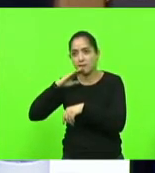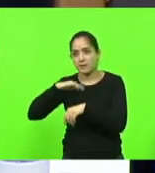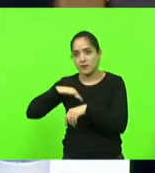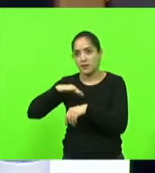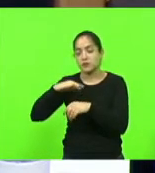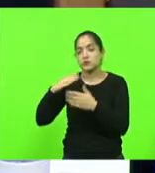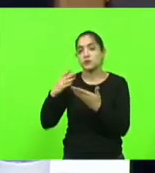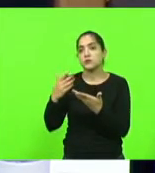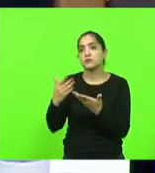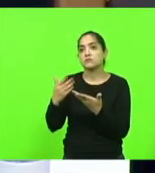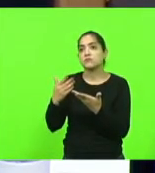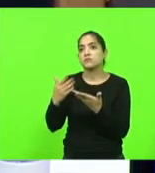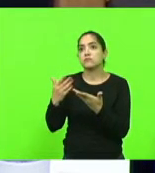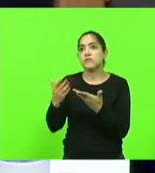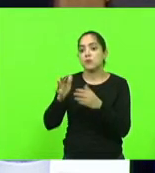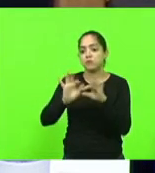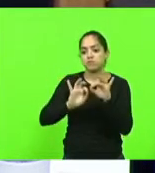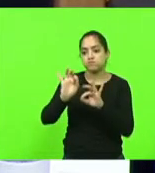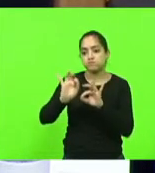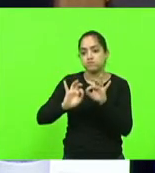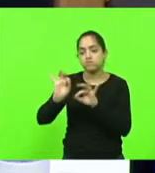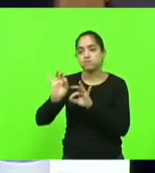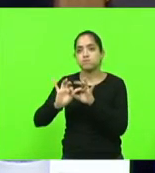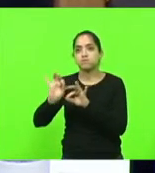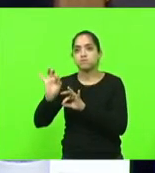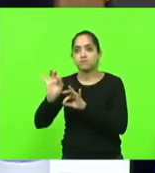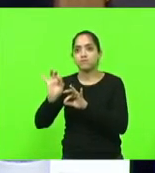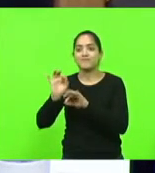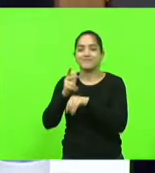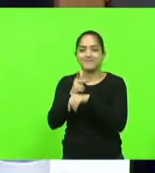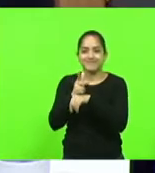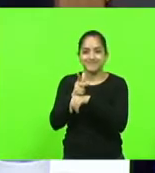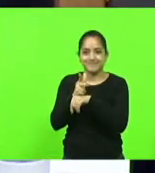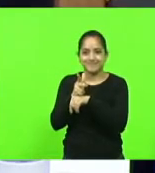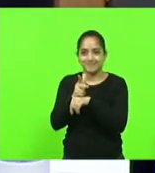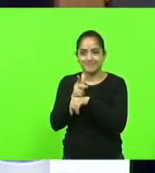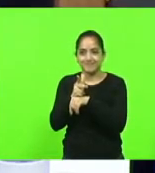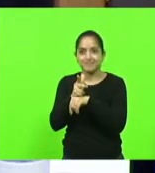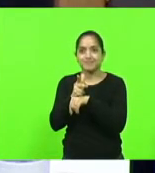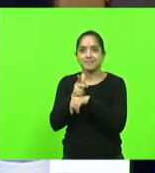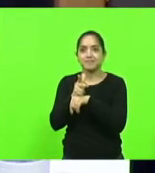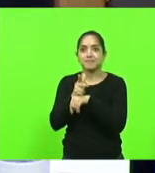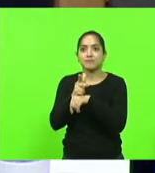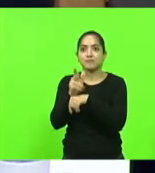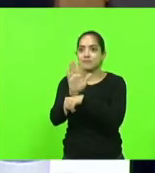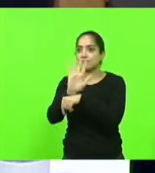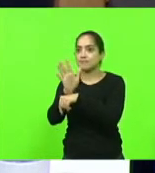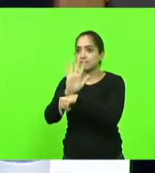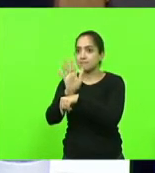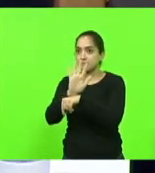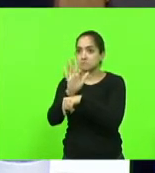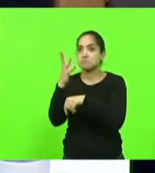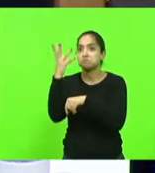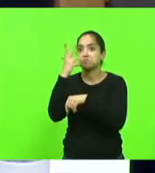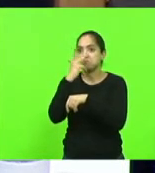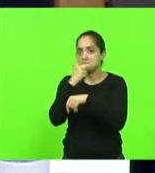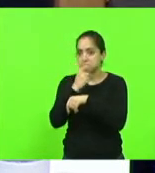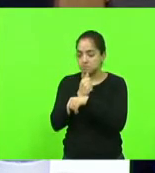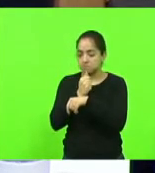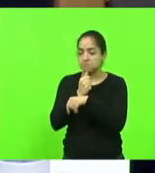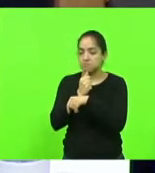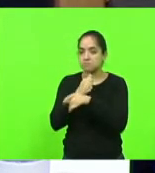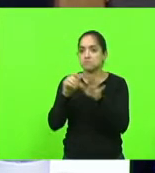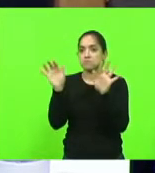e no qual elaborou um vídeo de cinema, um vídeo assim muito bonito. E eu estou muito